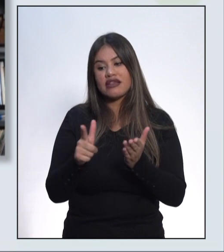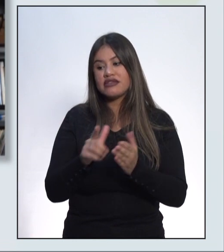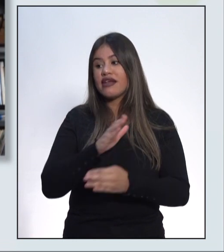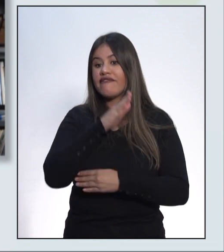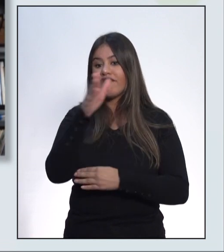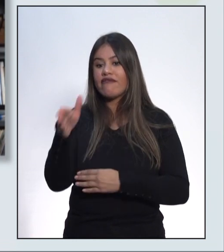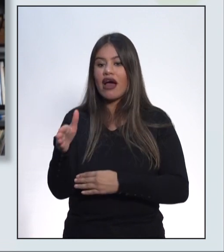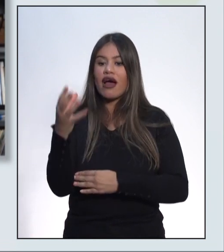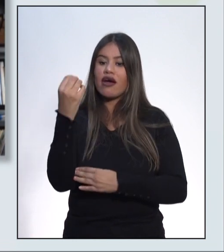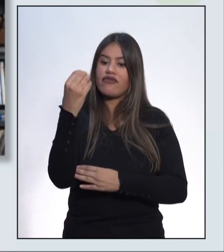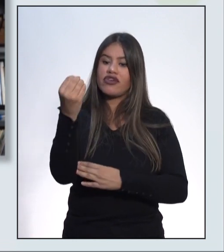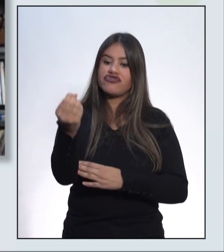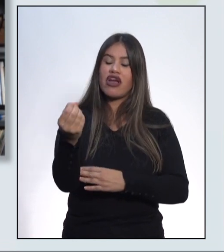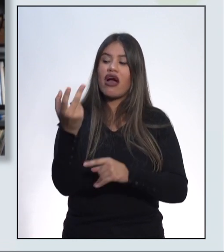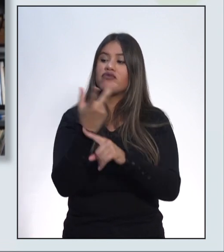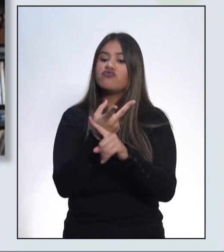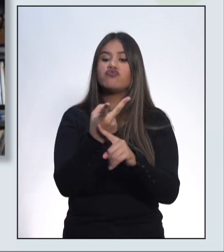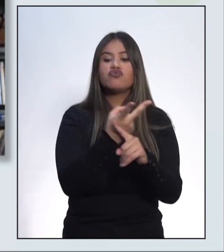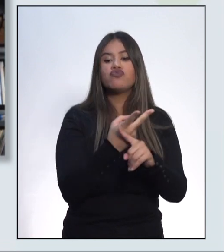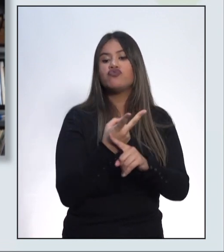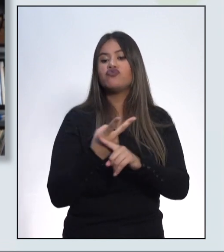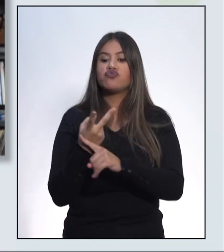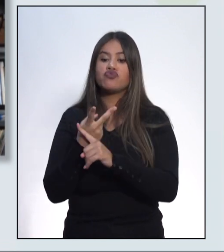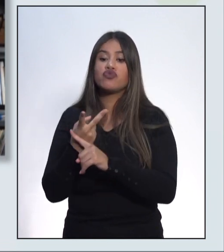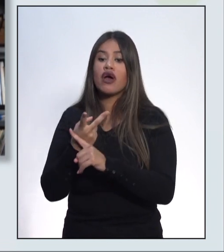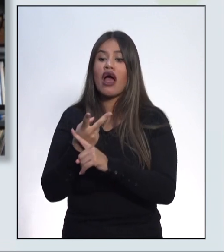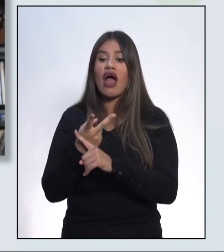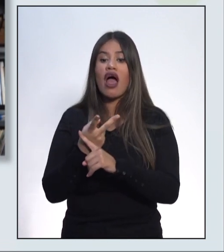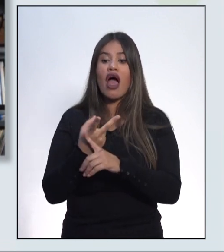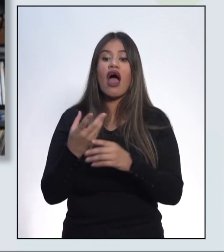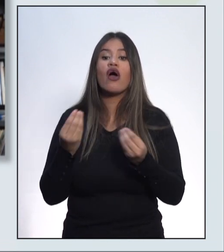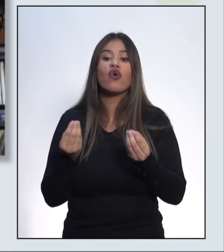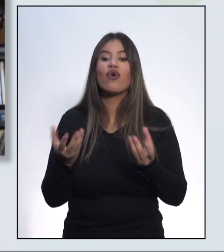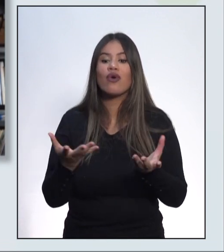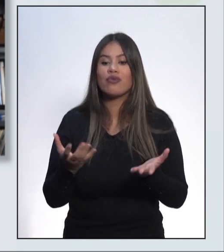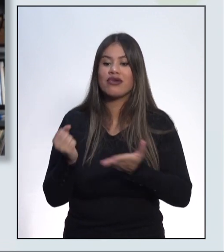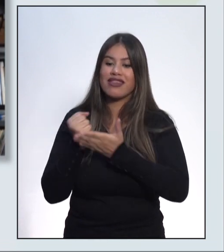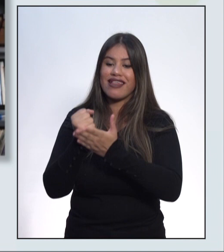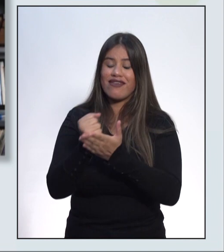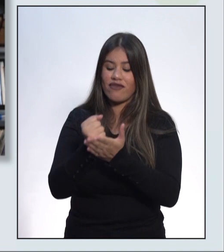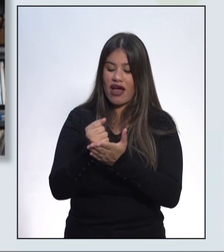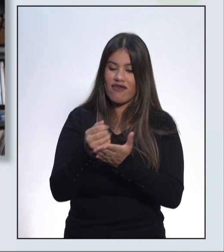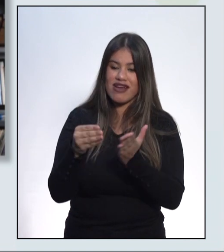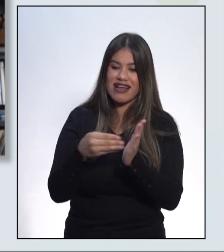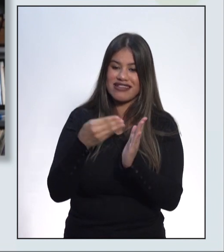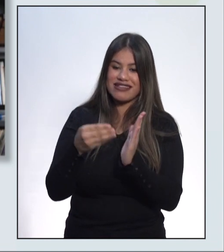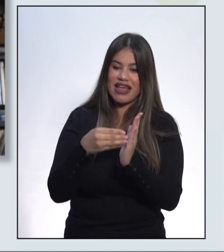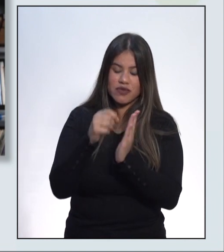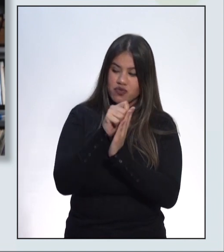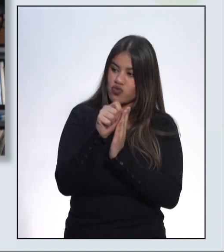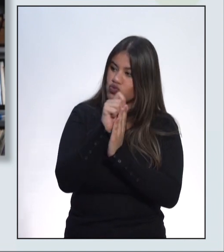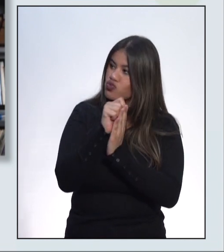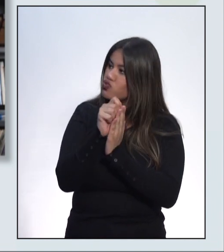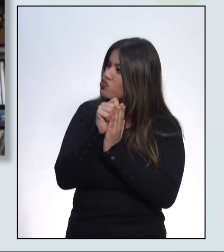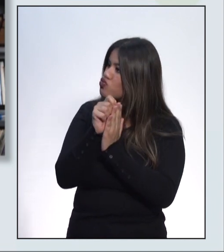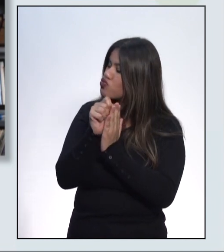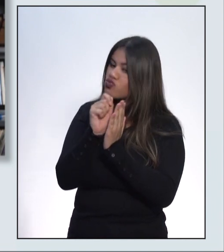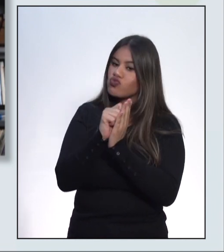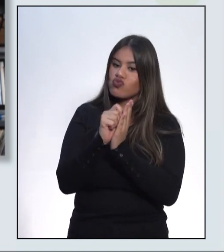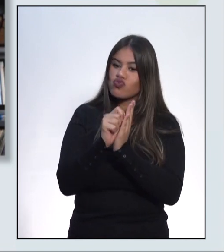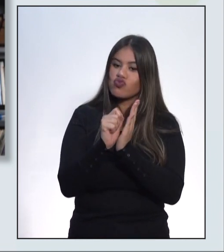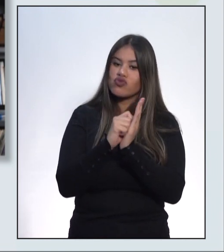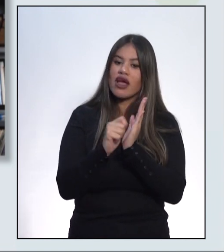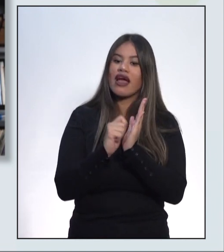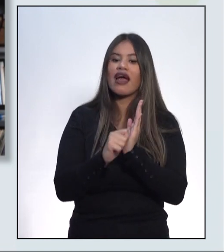expedição para explorar alguma coisa. O que eles faziam? Eles levavam caderninhos de anotação. Esse caderninho tem até um nome super